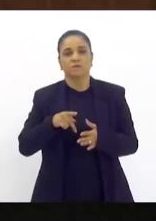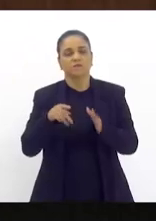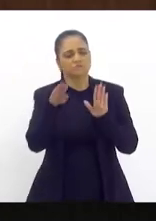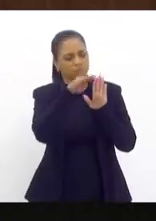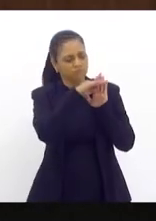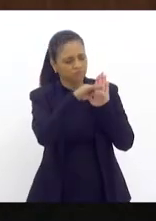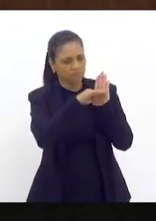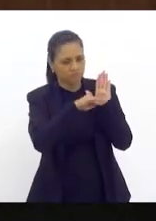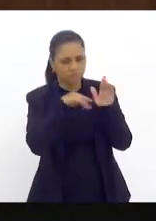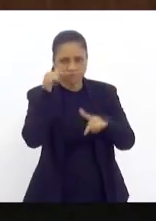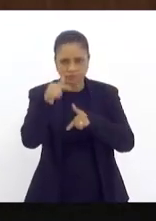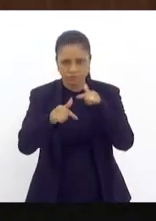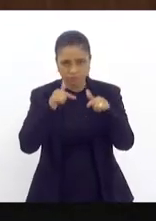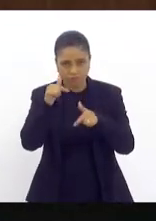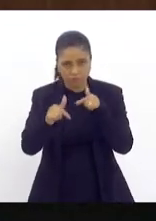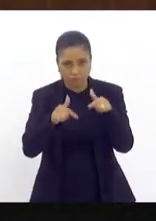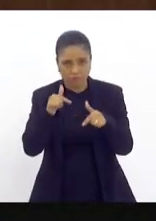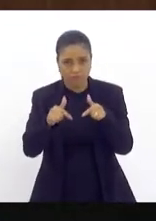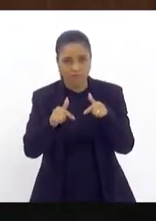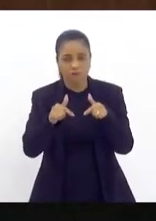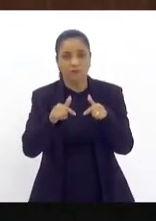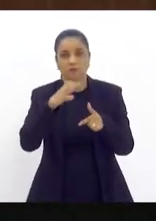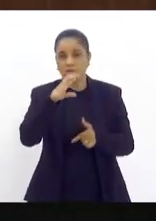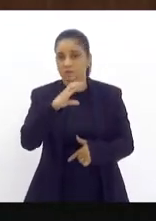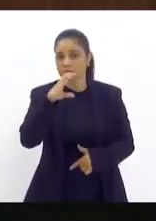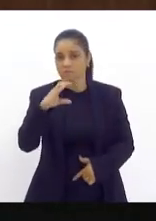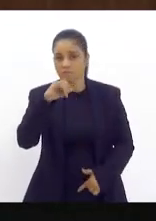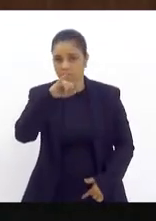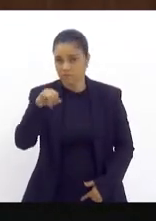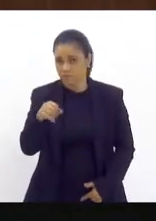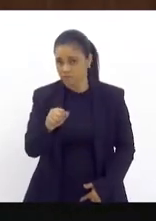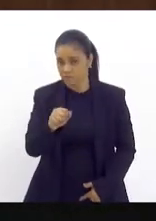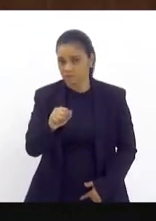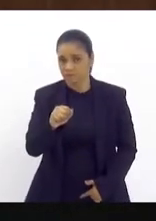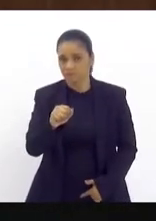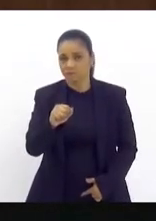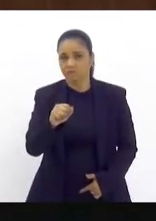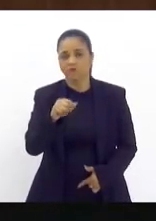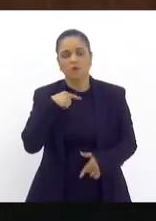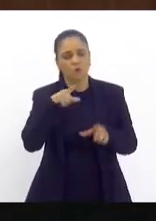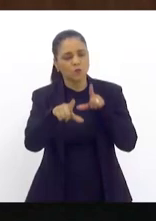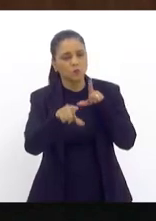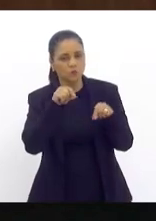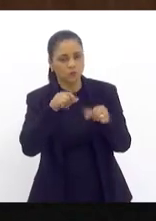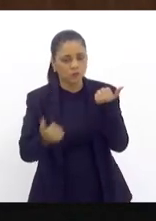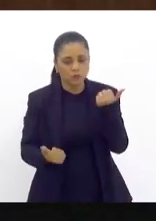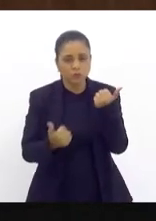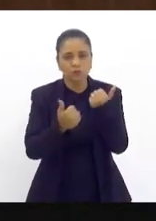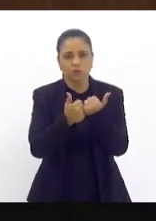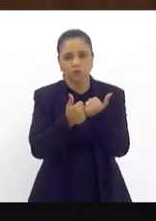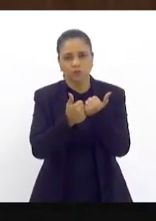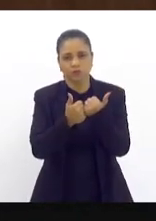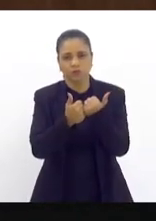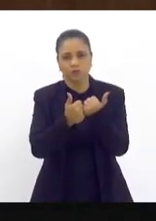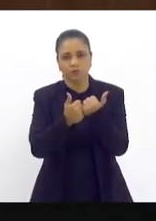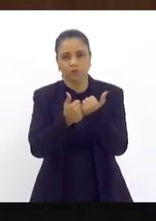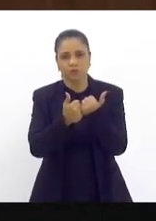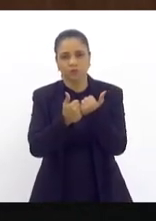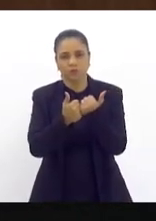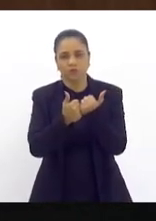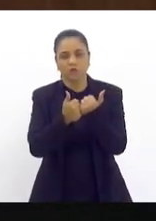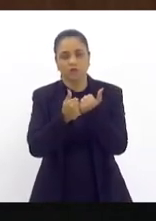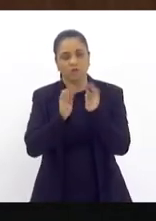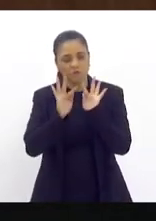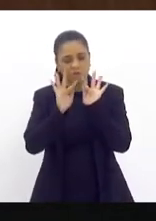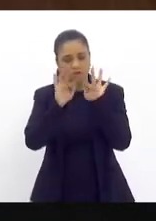ordem para que na CCJ eu opte por substitutivo, pedindo forma final